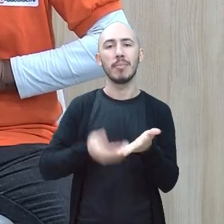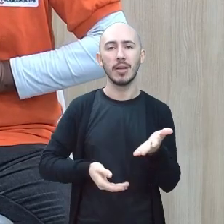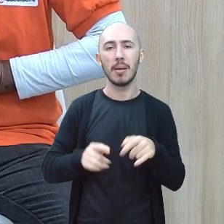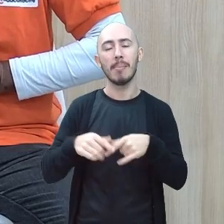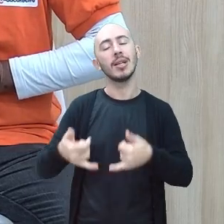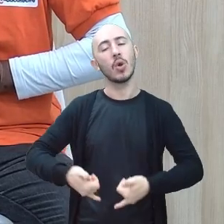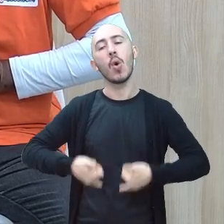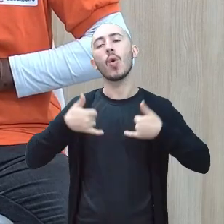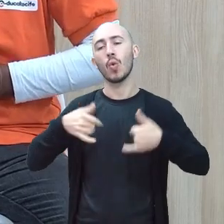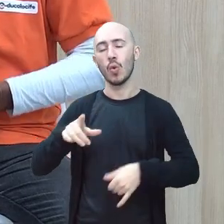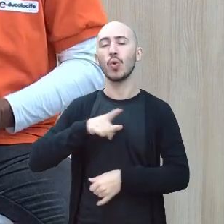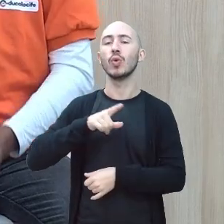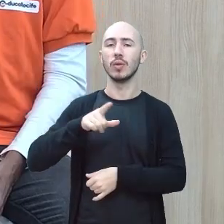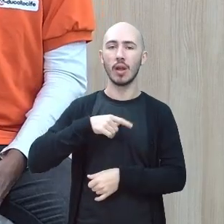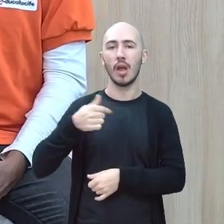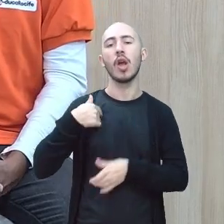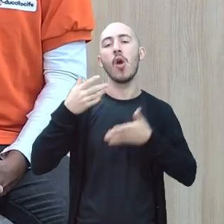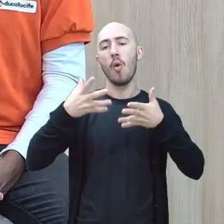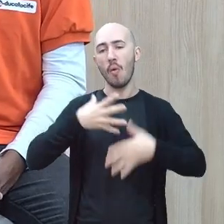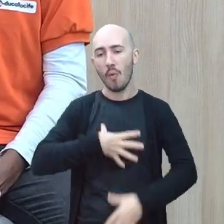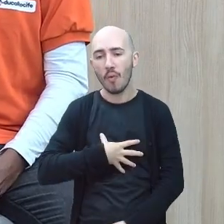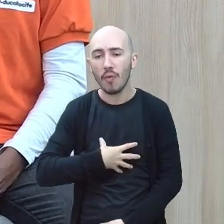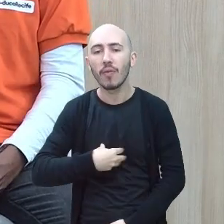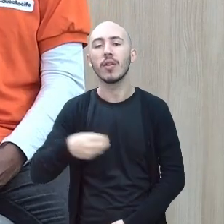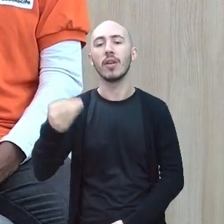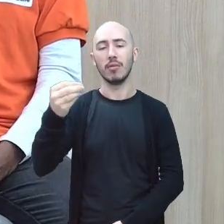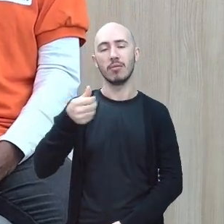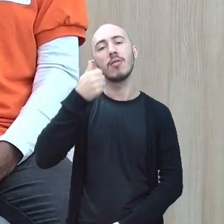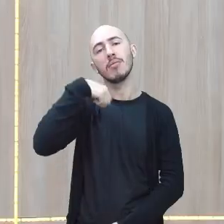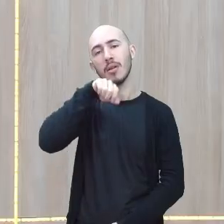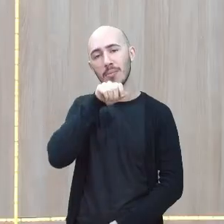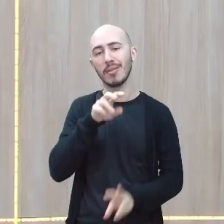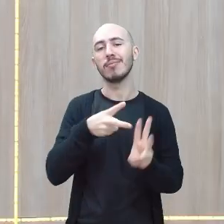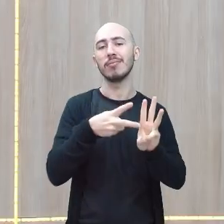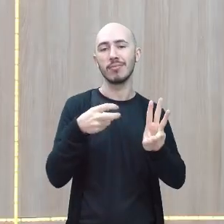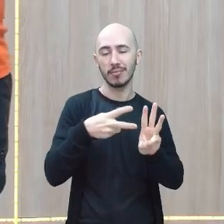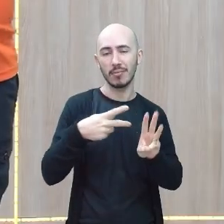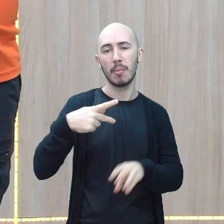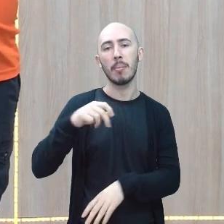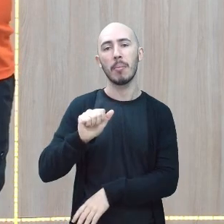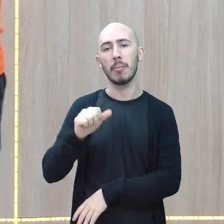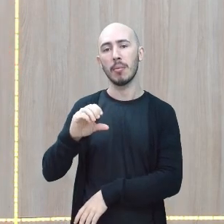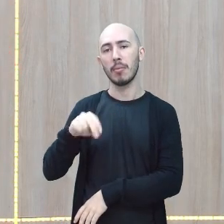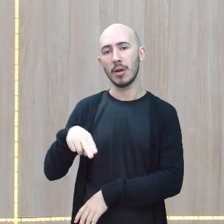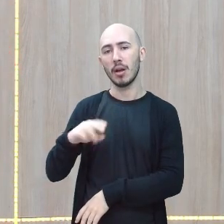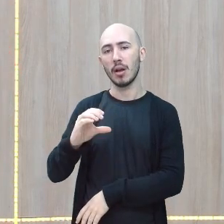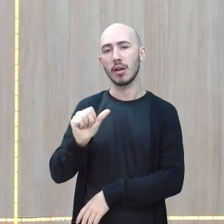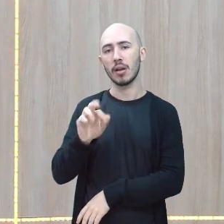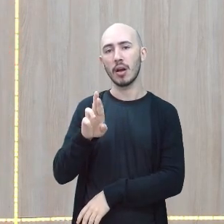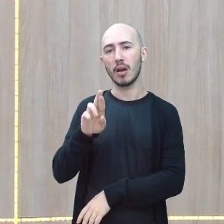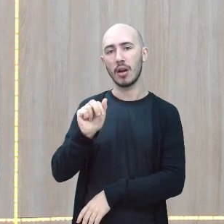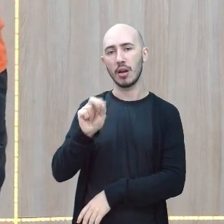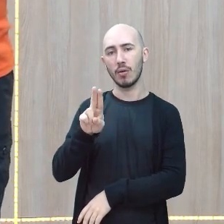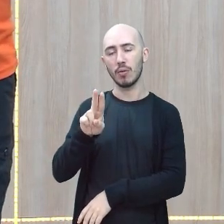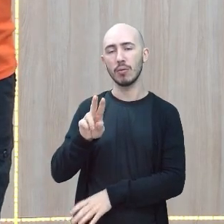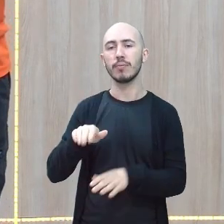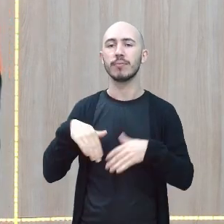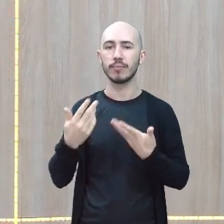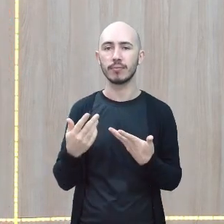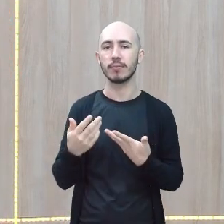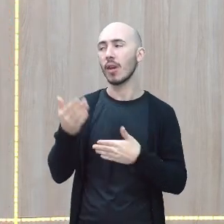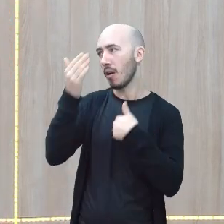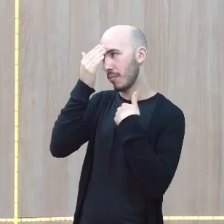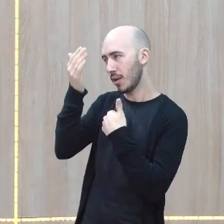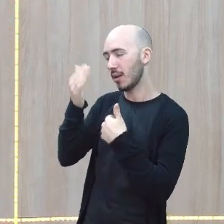orgulho de dizer que sou filho de uma Pancararu. Muito bem, professor. Muito obrigado. E dentro dessa perspectiva, né,